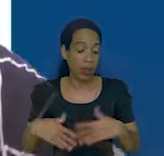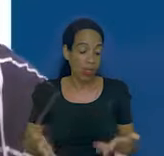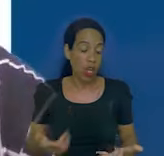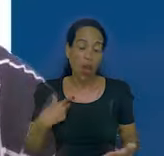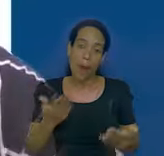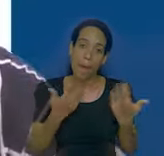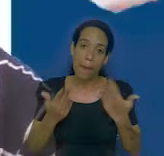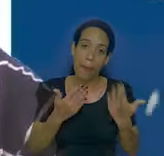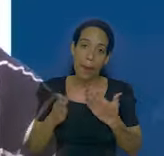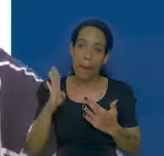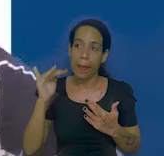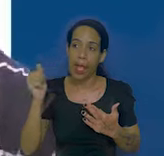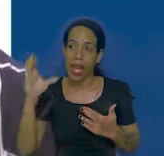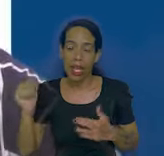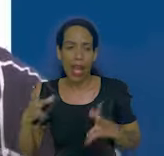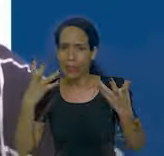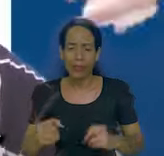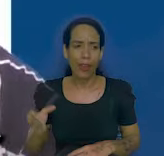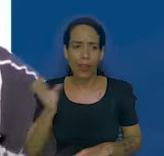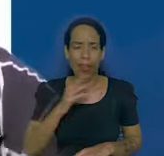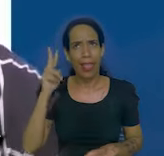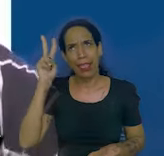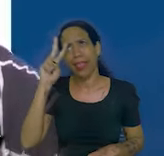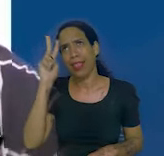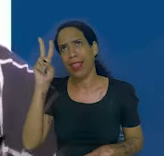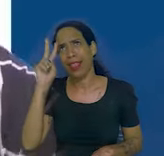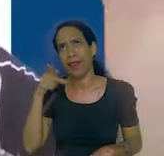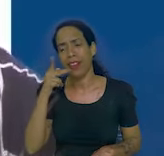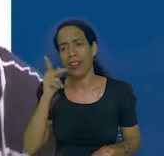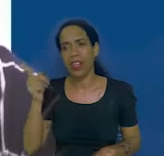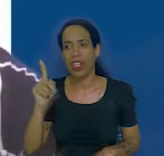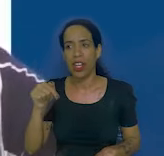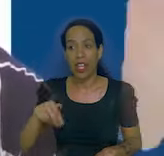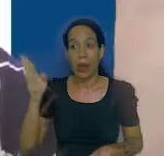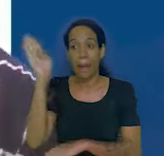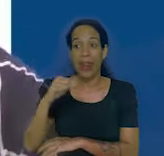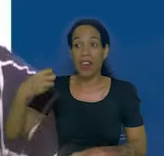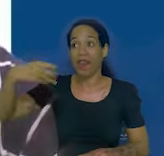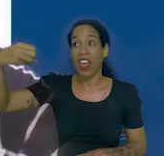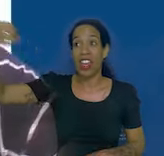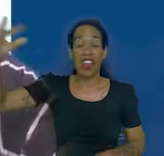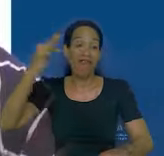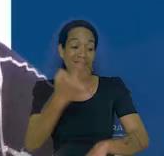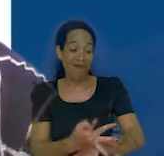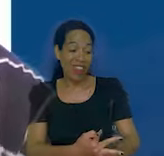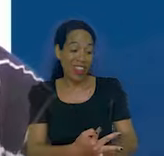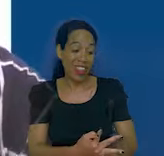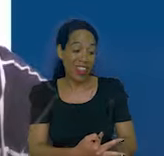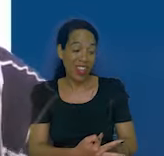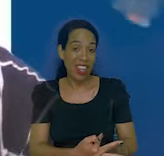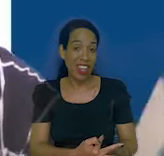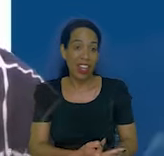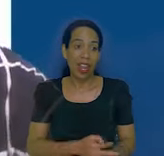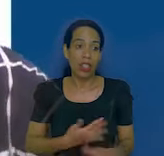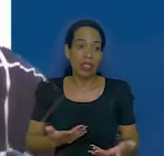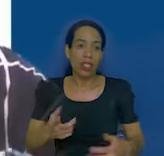aí eu conversei com a Bianca topou na hora. Eu me lembro quando eu conversei com ela, ela não estava no Brasil, ela estava viajando de férias, e ela estava